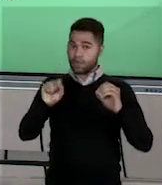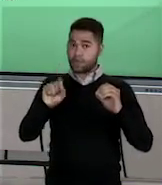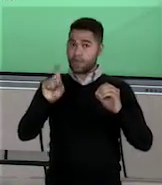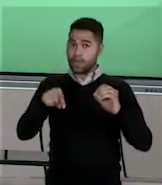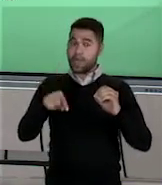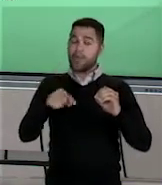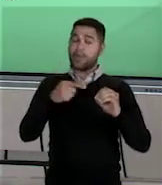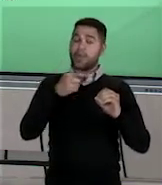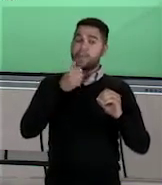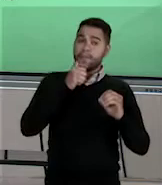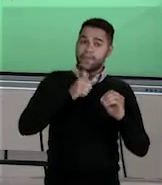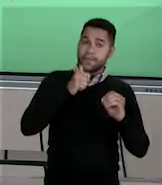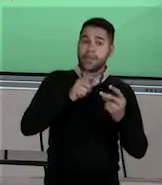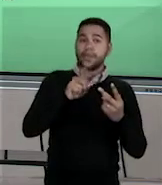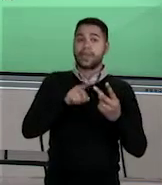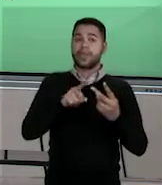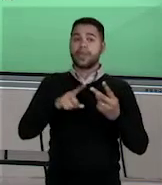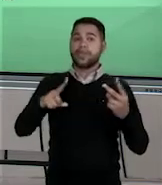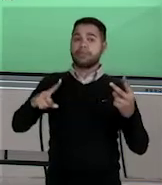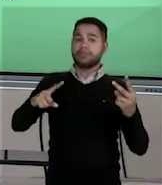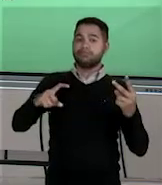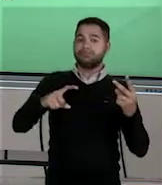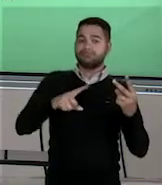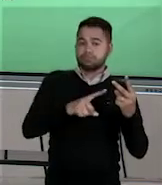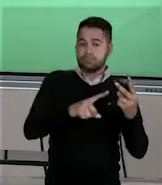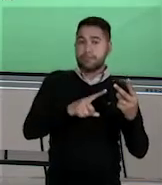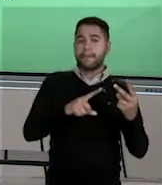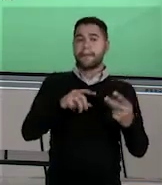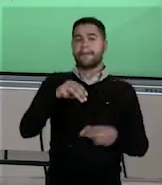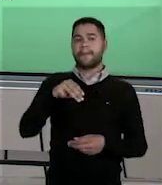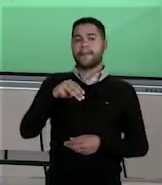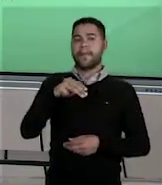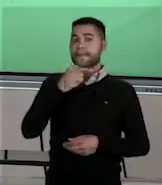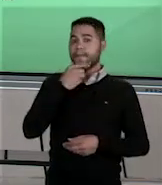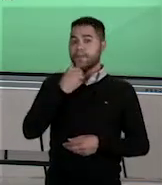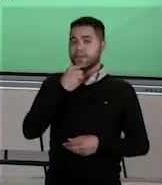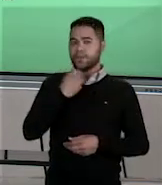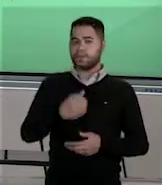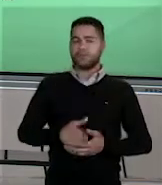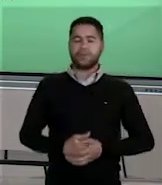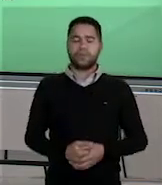o espermatozoide do sistema reprodutor masculino.